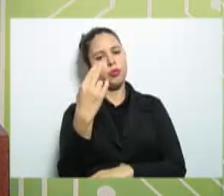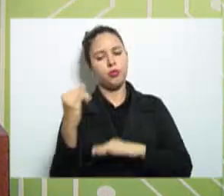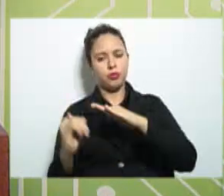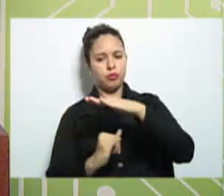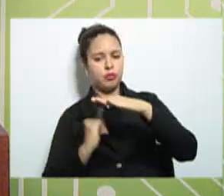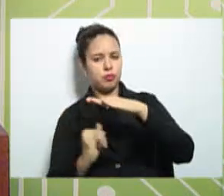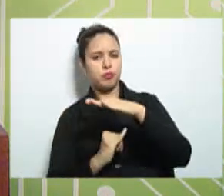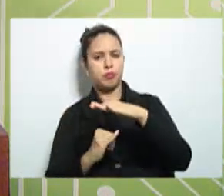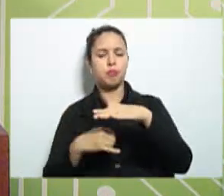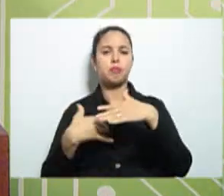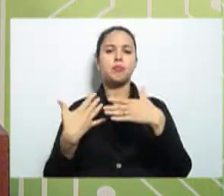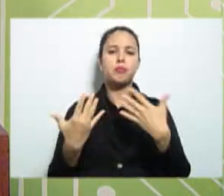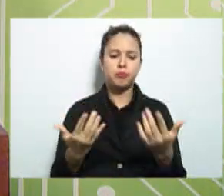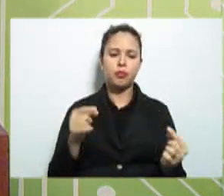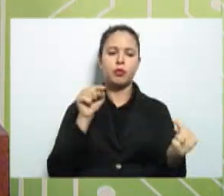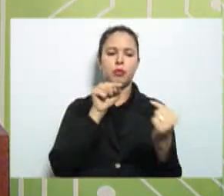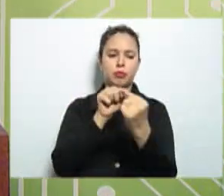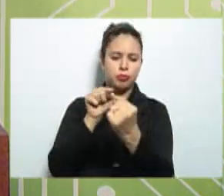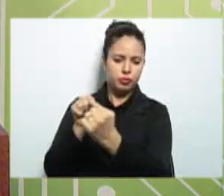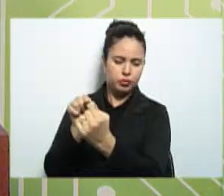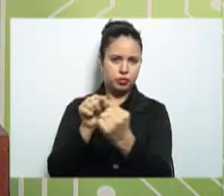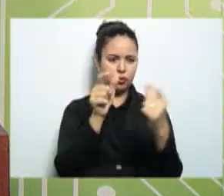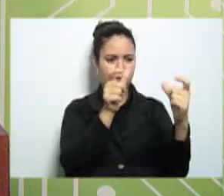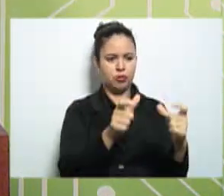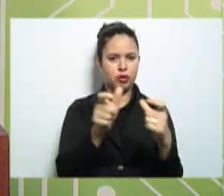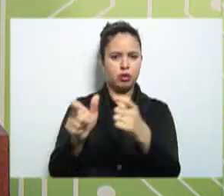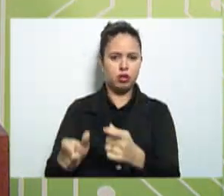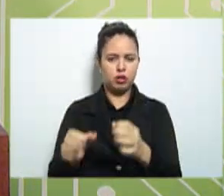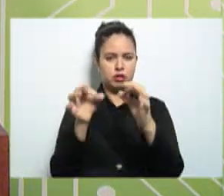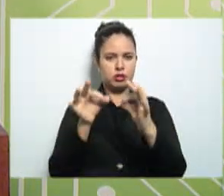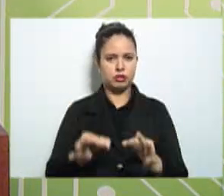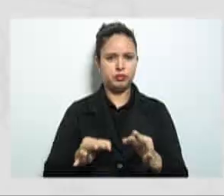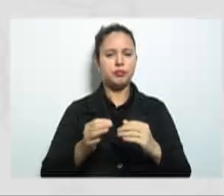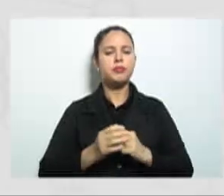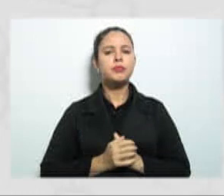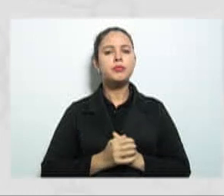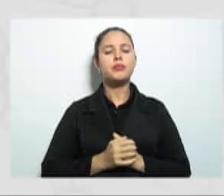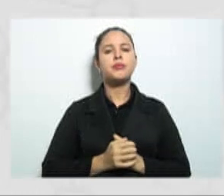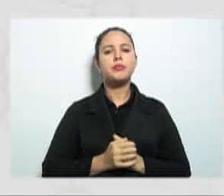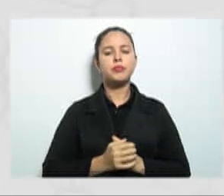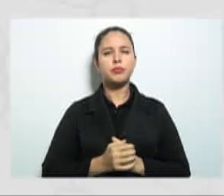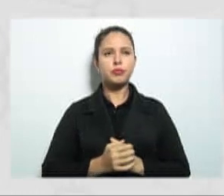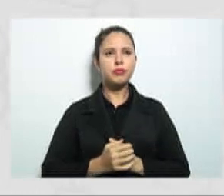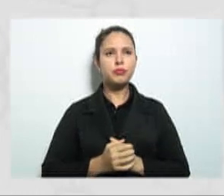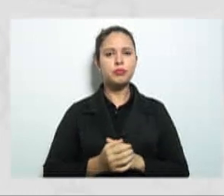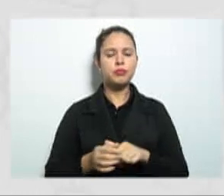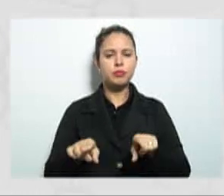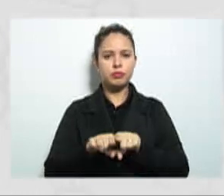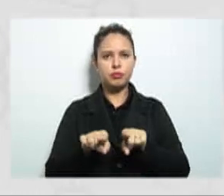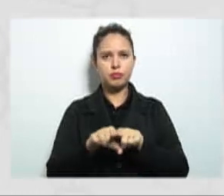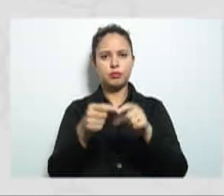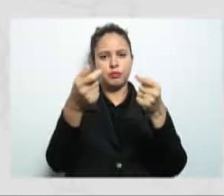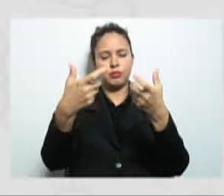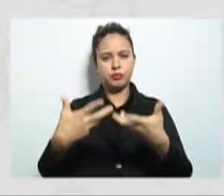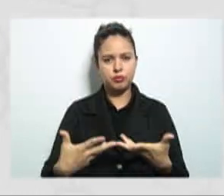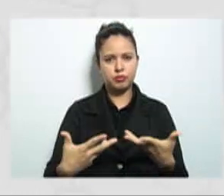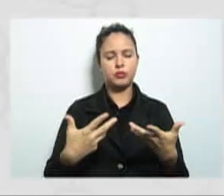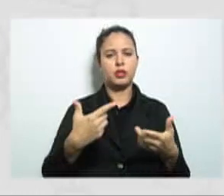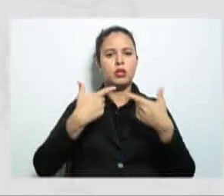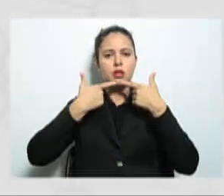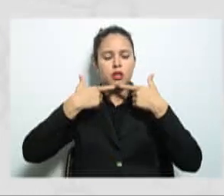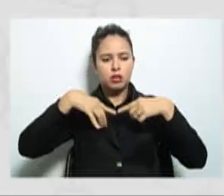modo eficiente para atender aquelas necessidades. Falamos também da variação linguística, que